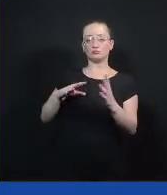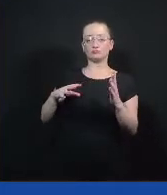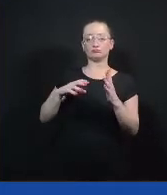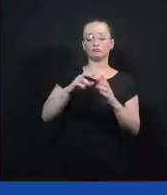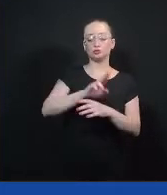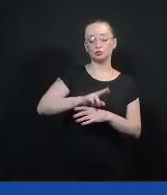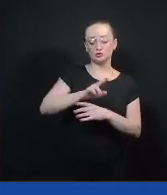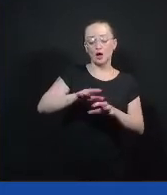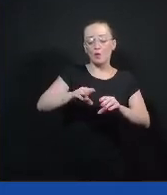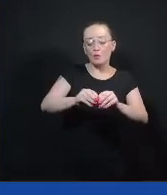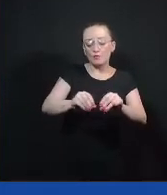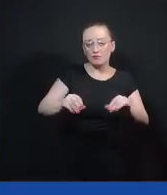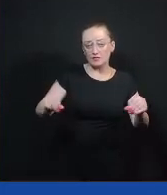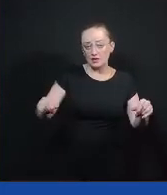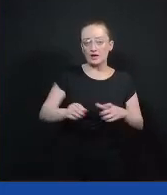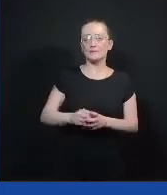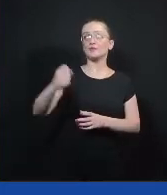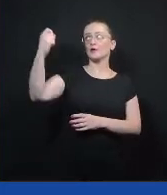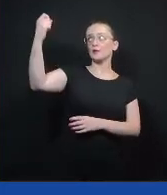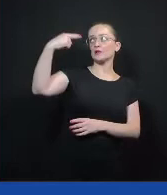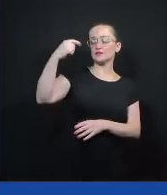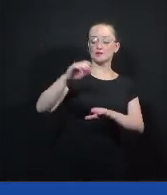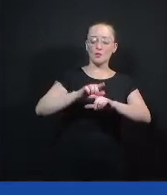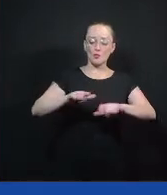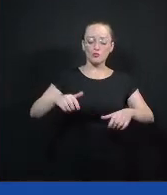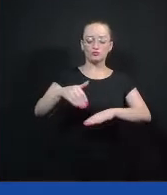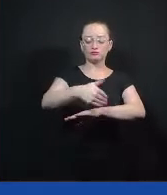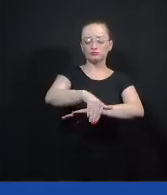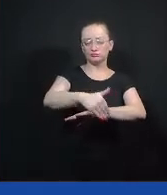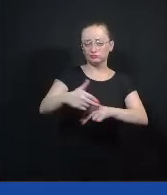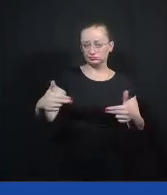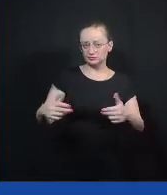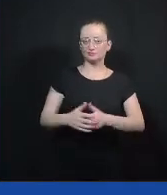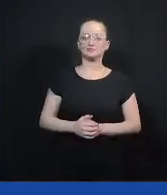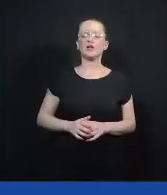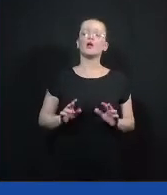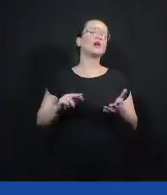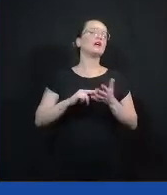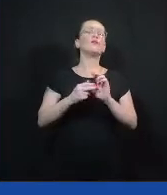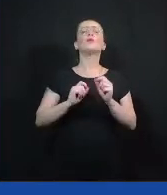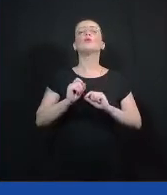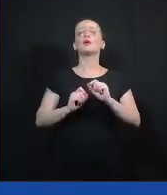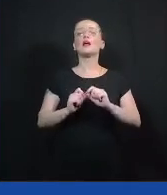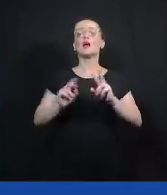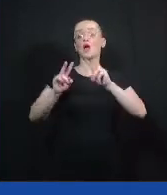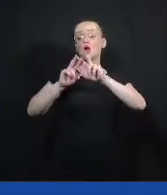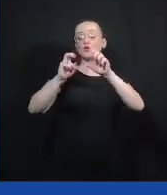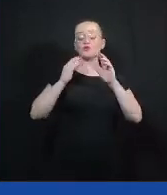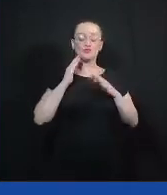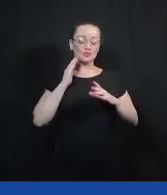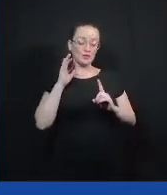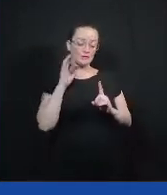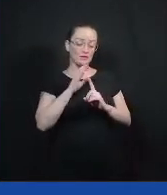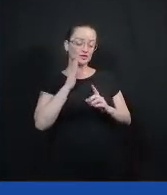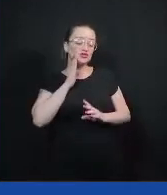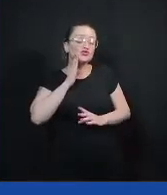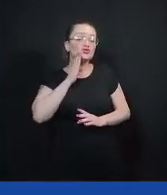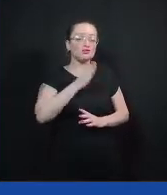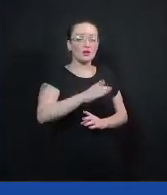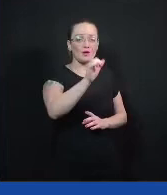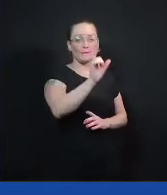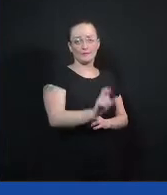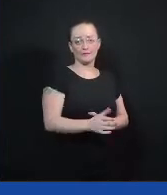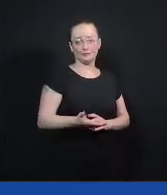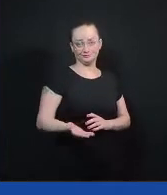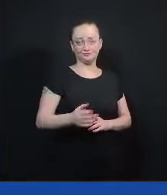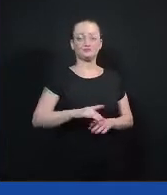do solo, iluminação, calçamento, ou seja, são assuntos que afetam de maneira muito direta, né, e que